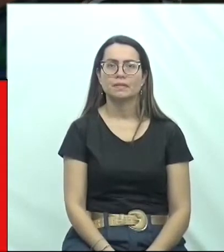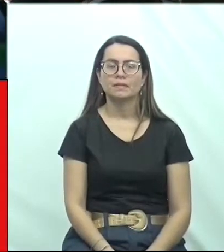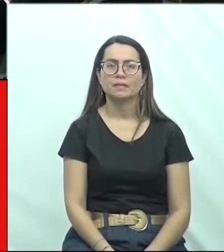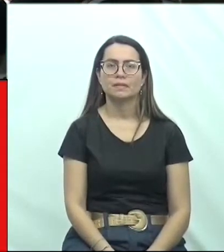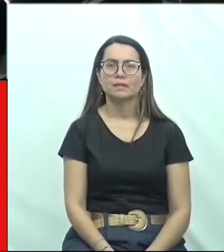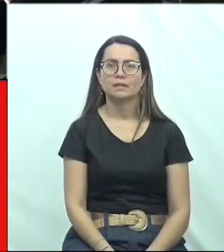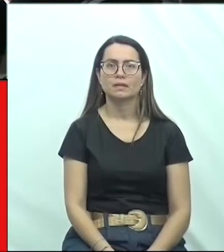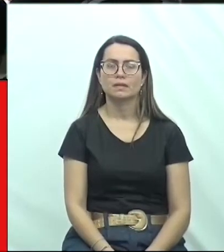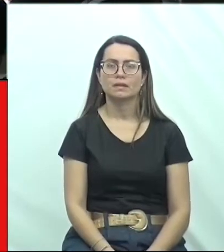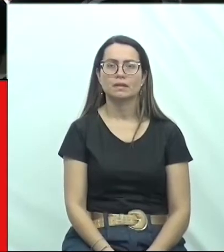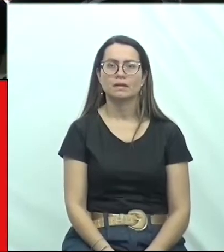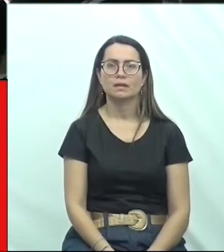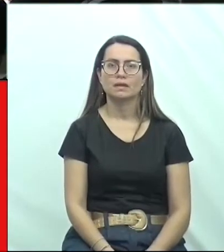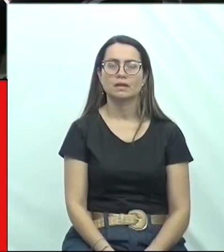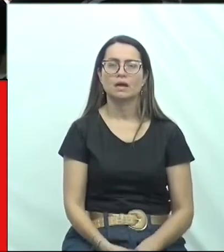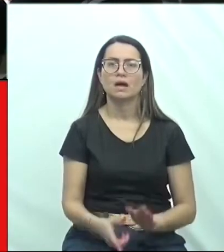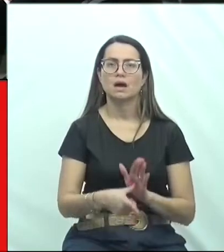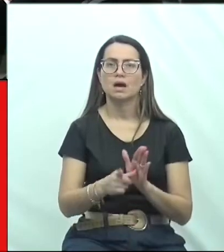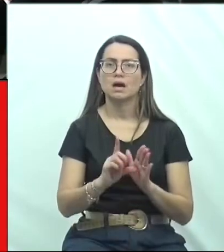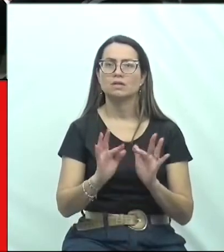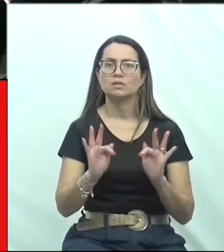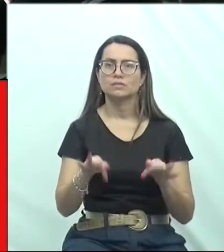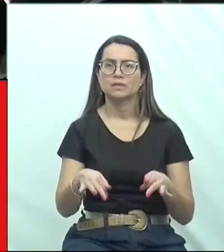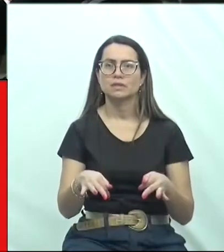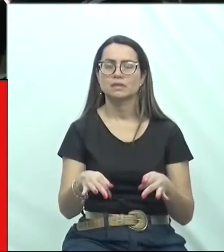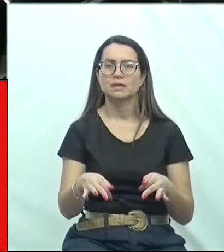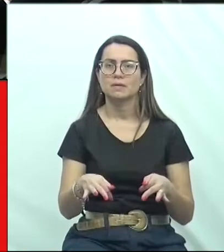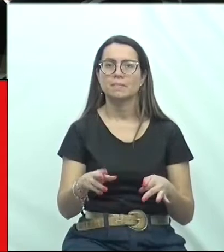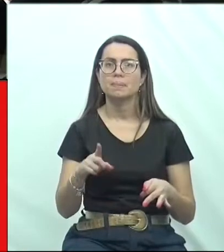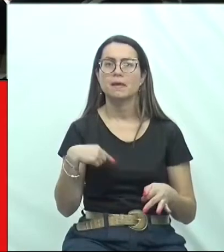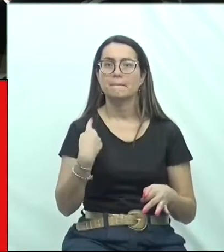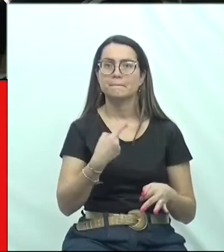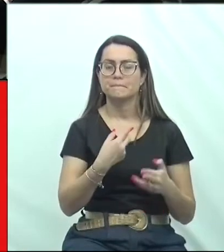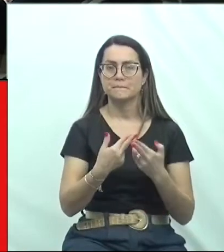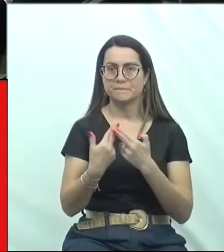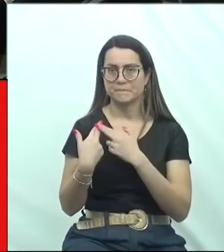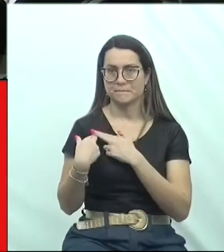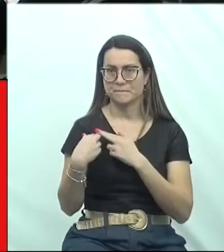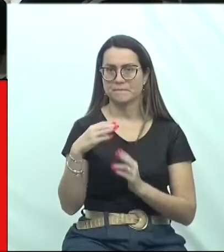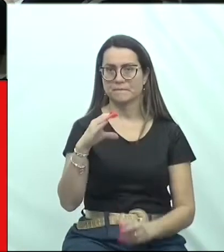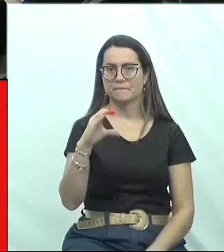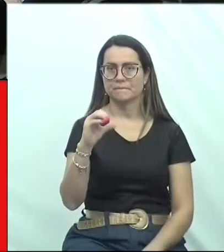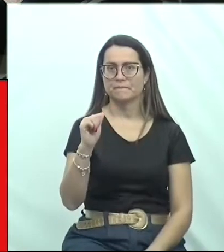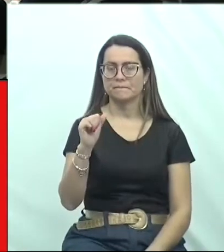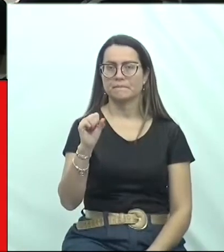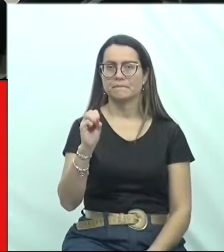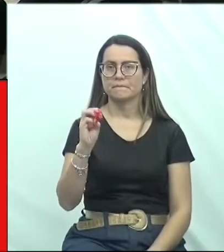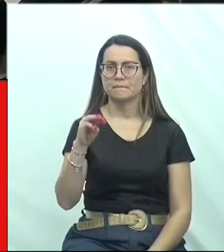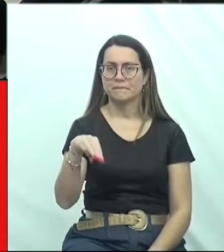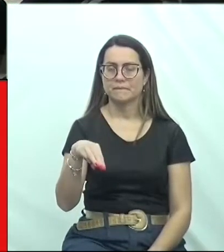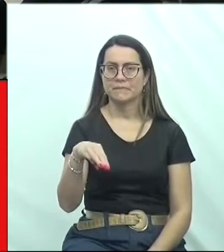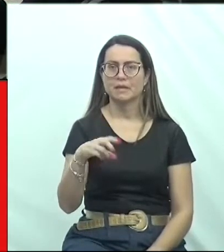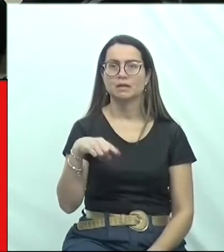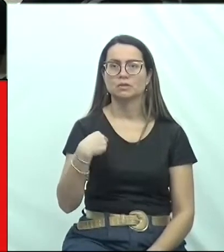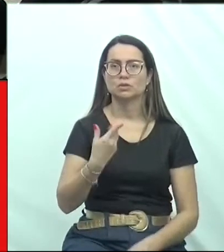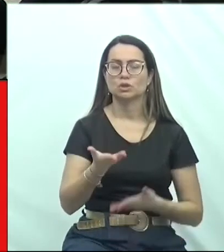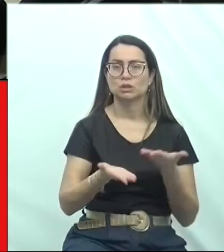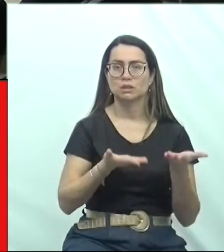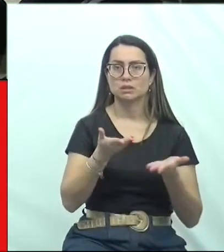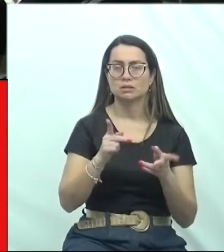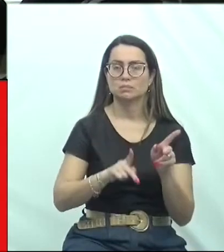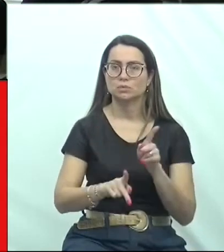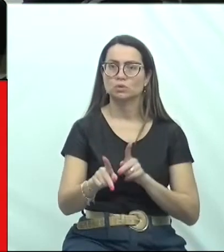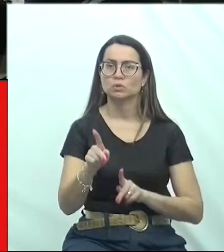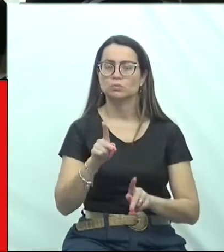Só para finalizar, nós técnicos da Kazan, a gente atende a população, tá?